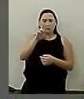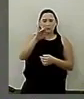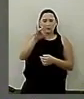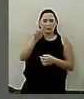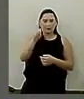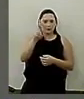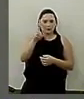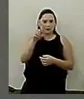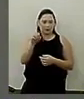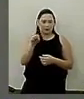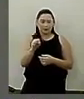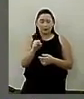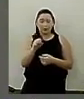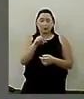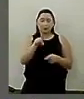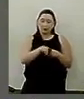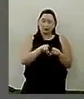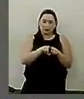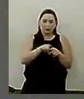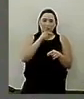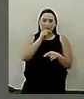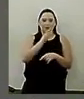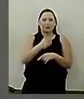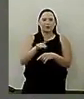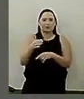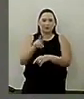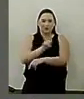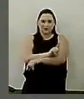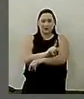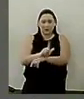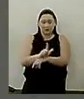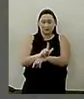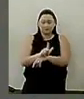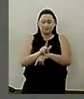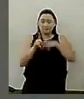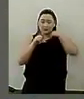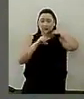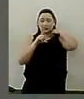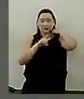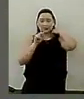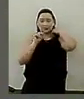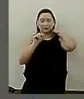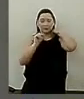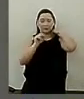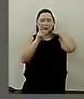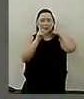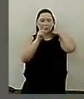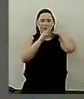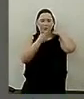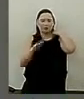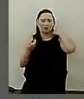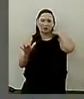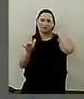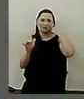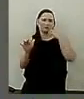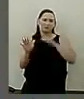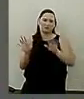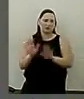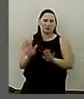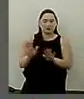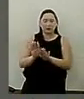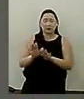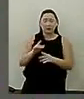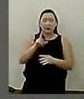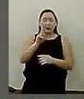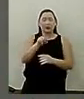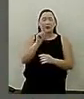da Galileia, que é o mais conhecido. No entanto, de mar ali não tem nada. O mar da Galiléia,